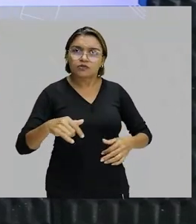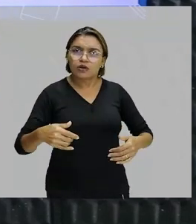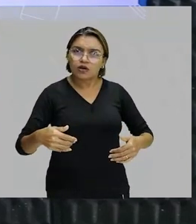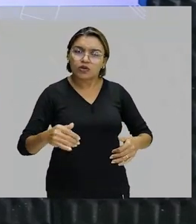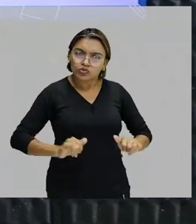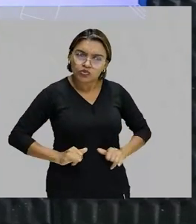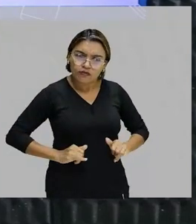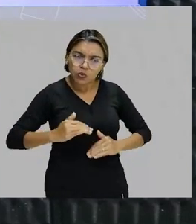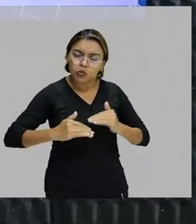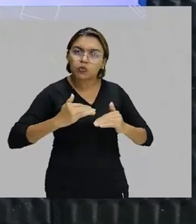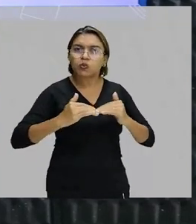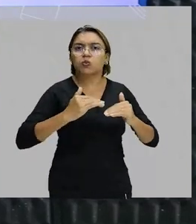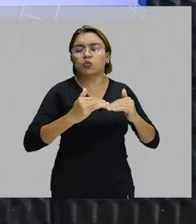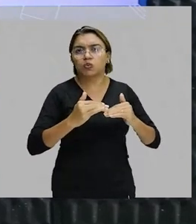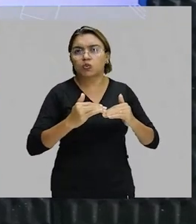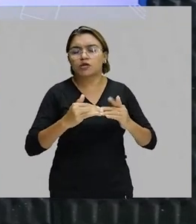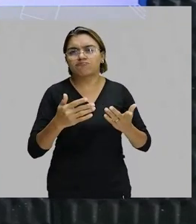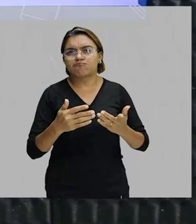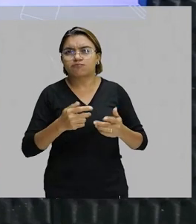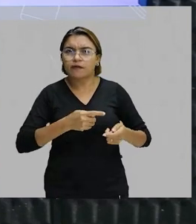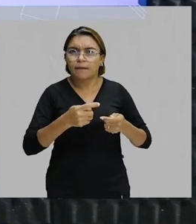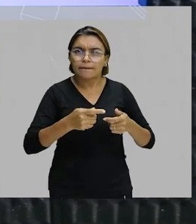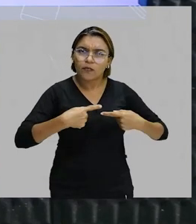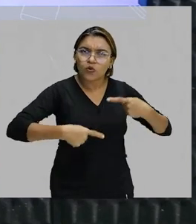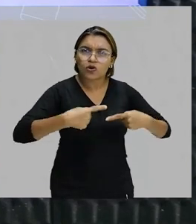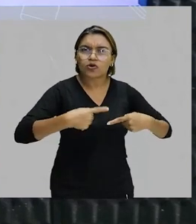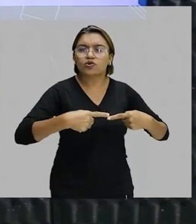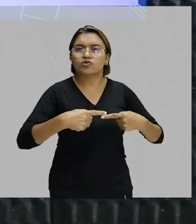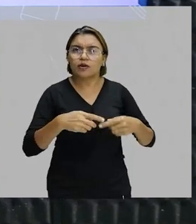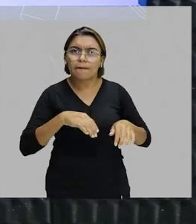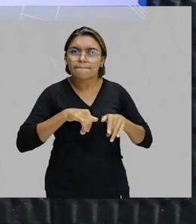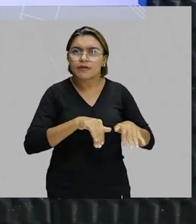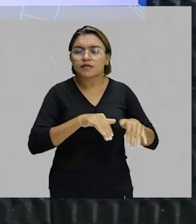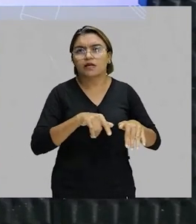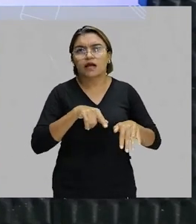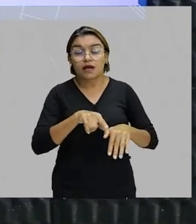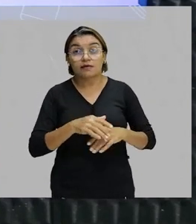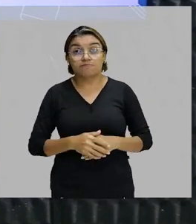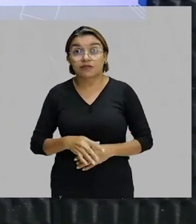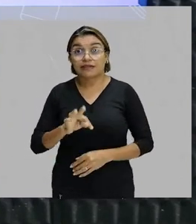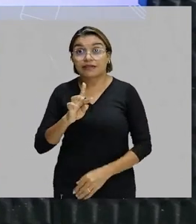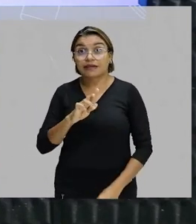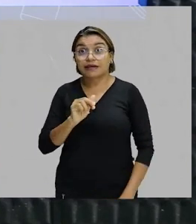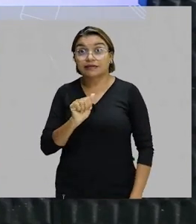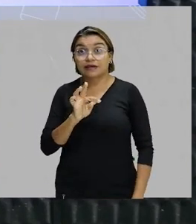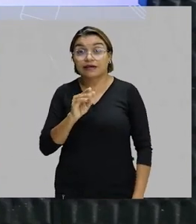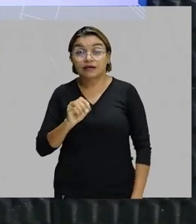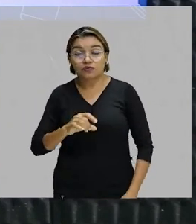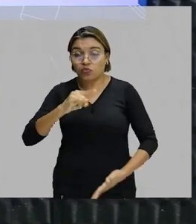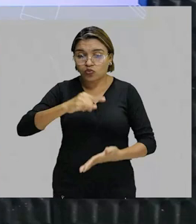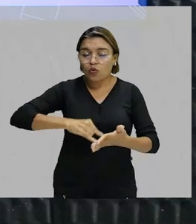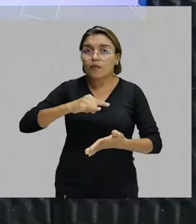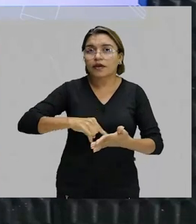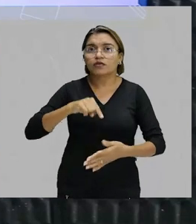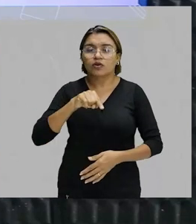de sanções sanções militares econômicas de punições do Tratado de Versalhes foi um documento lá do final